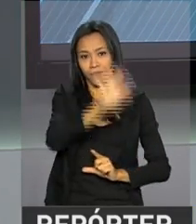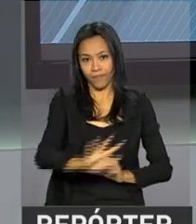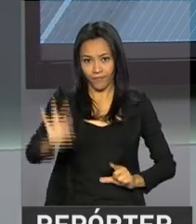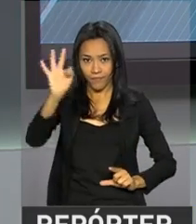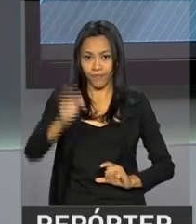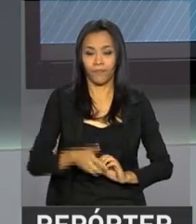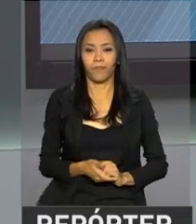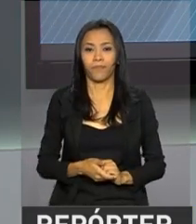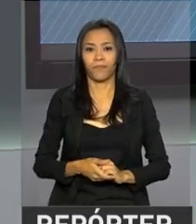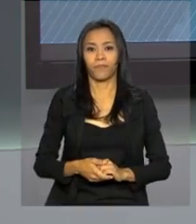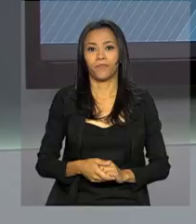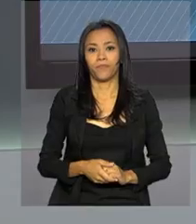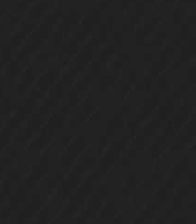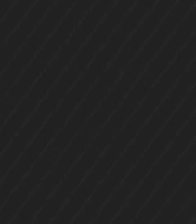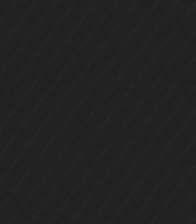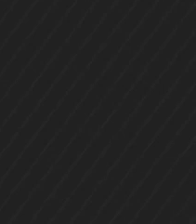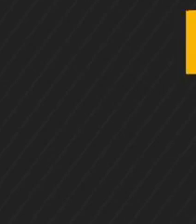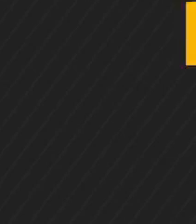federal